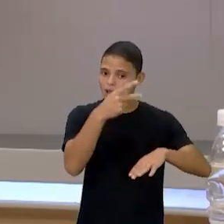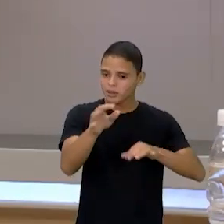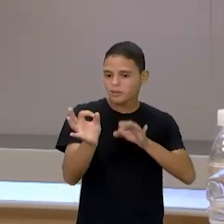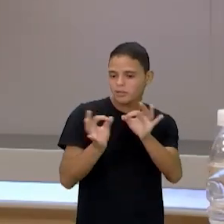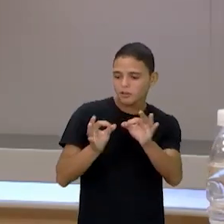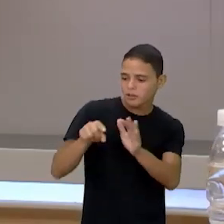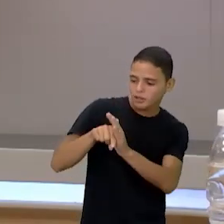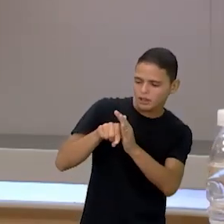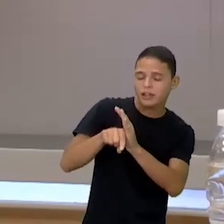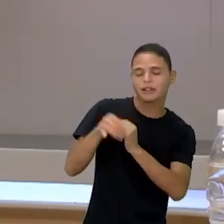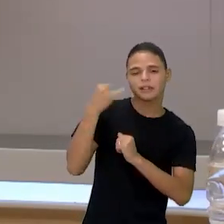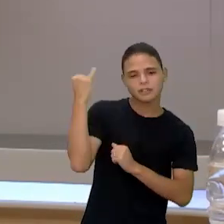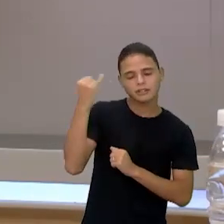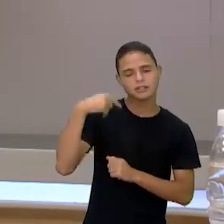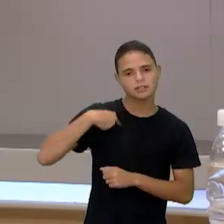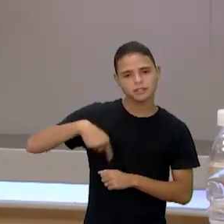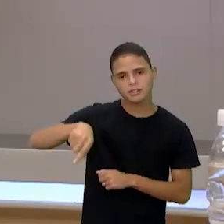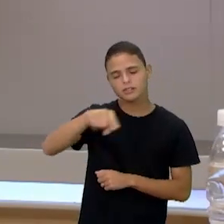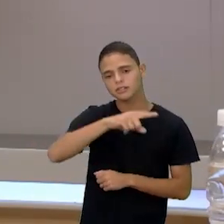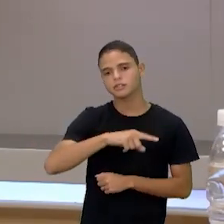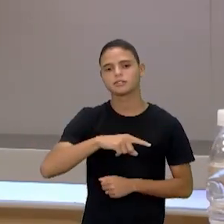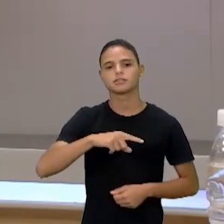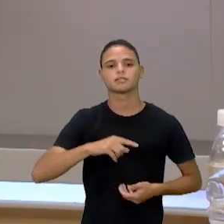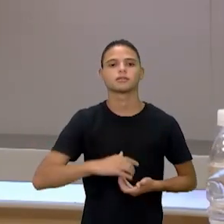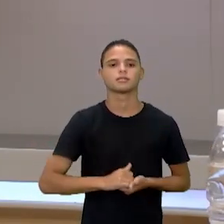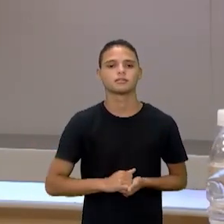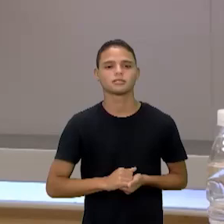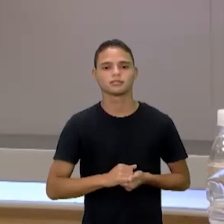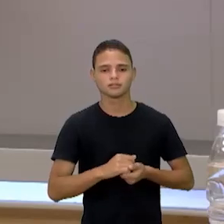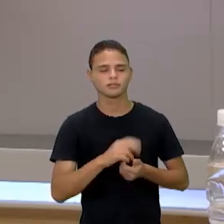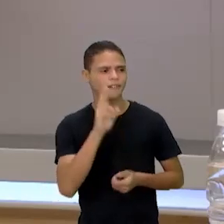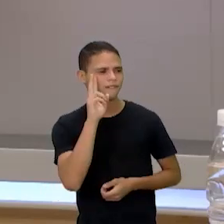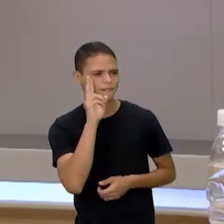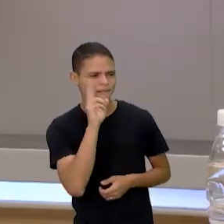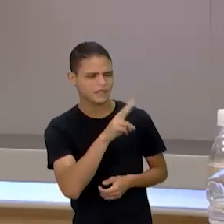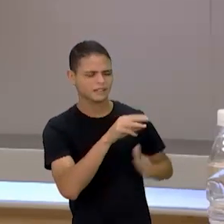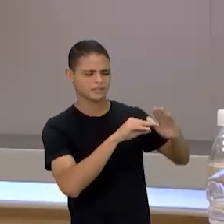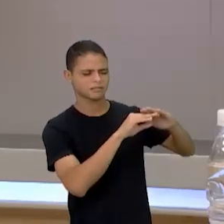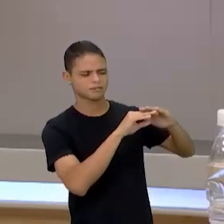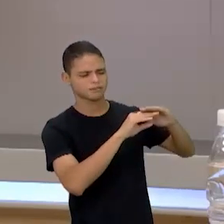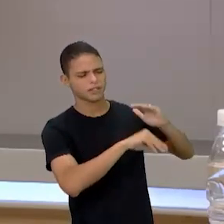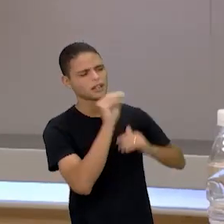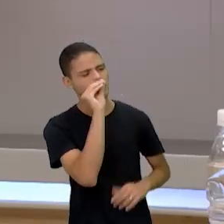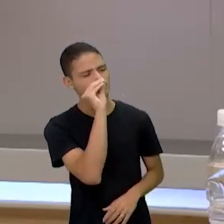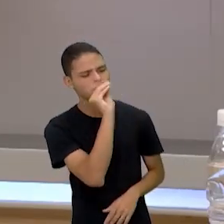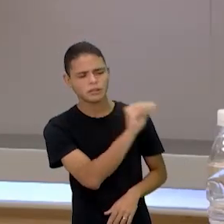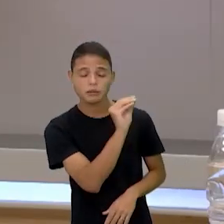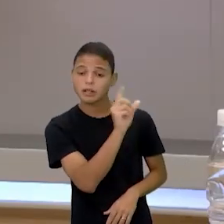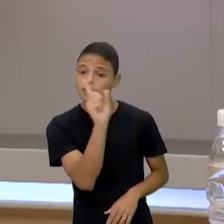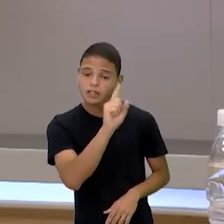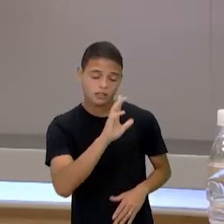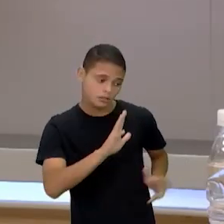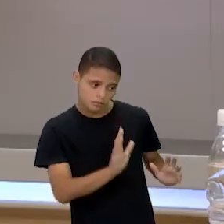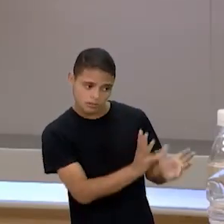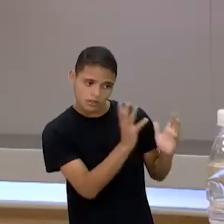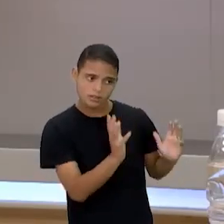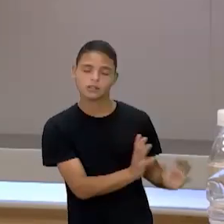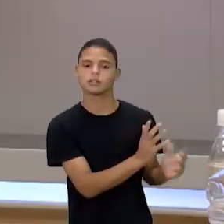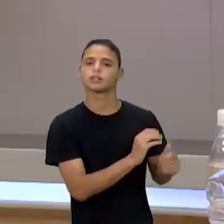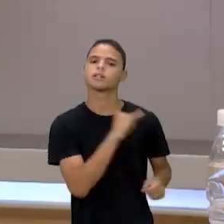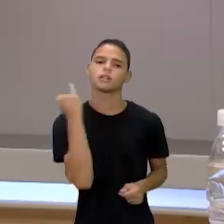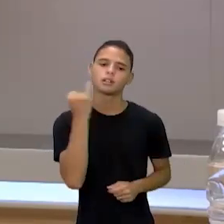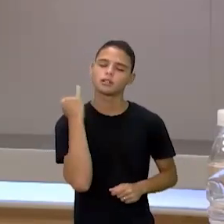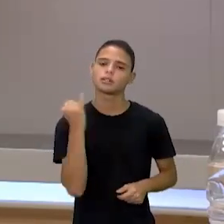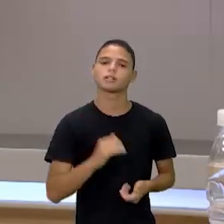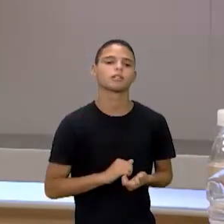quanto é importante a gente não olhar o aluno para menos, né? Sempre para mais. Então,